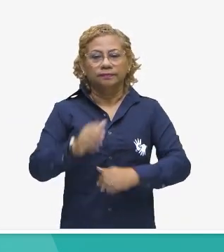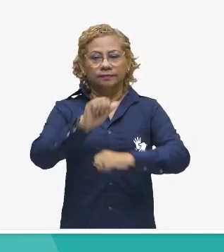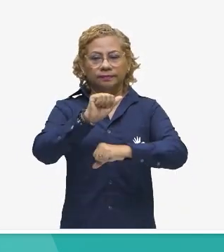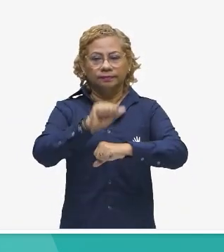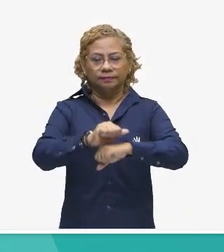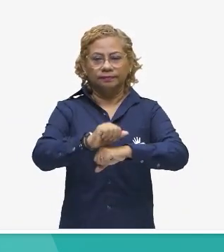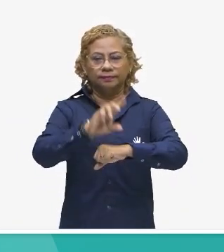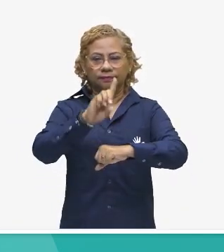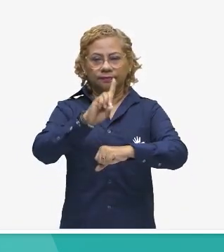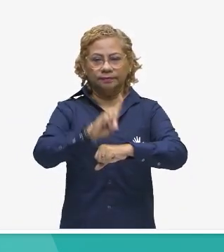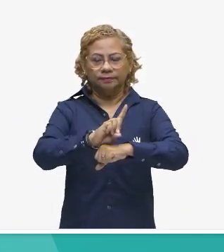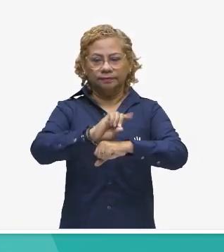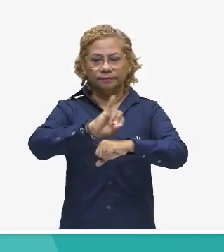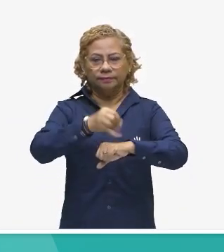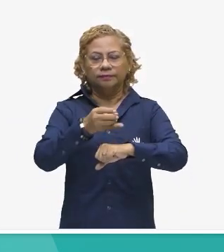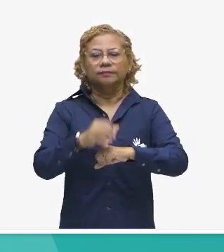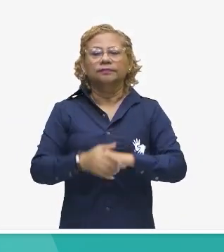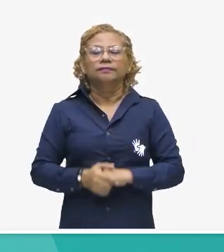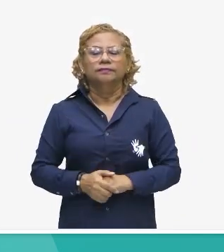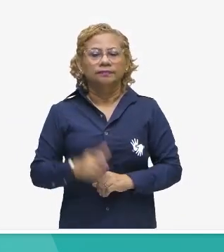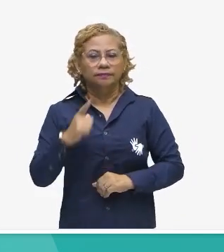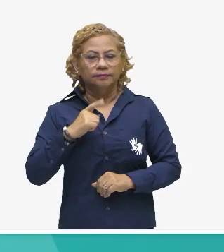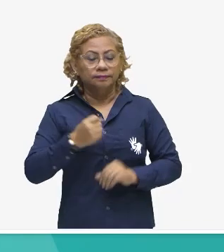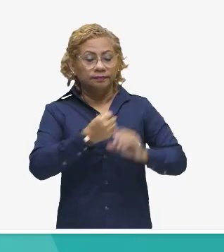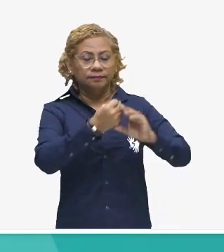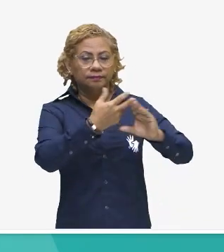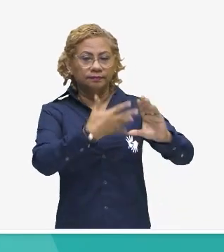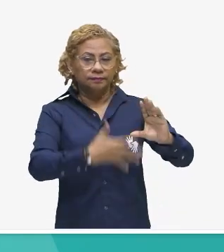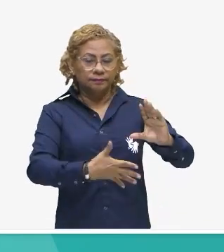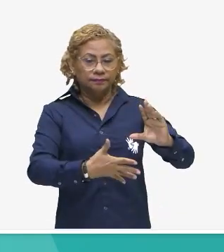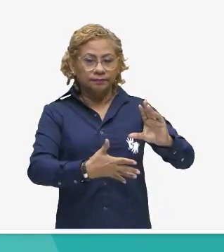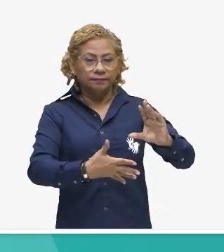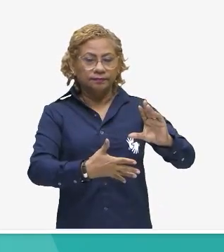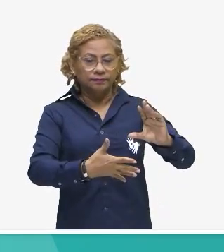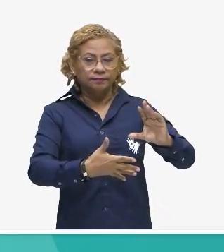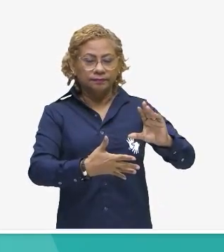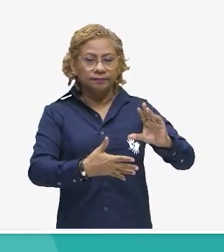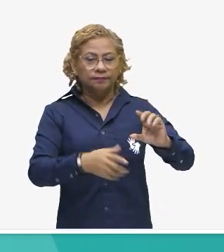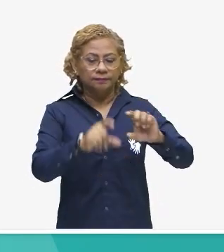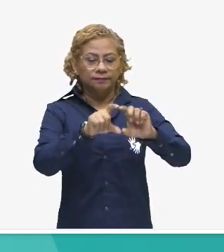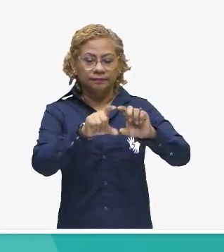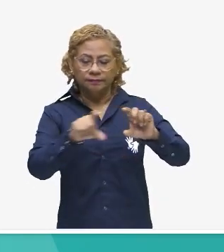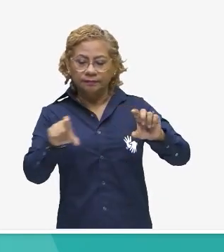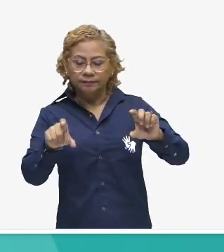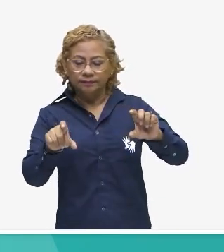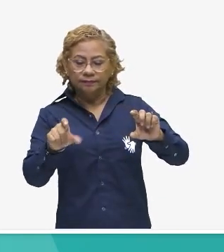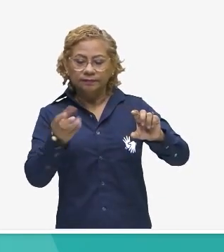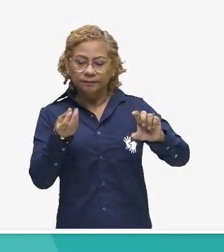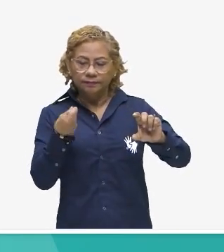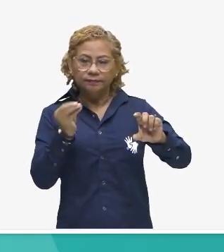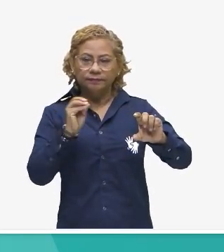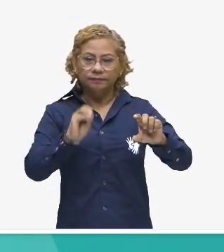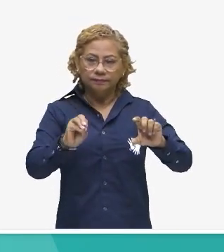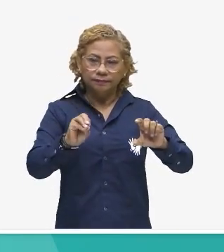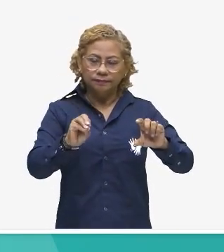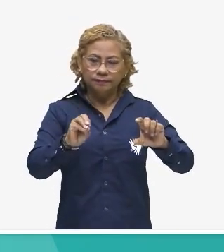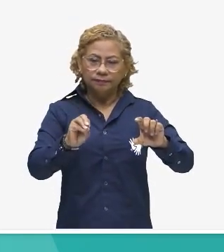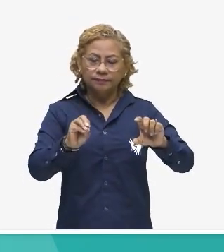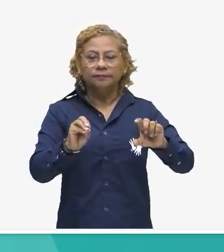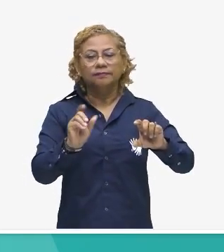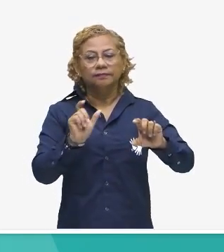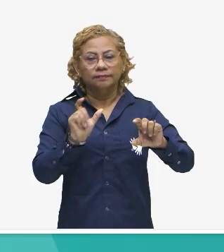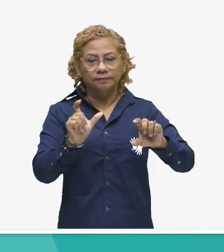que caracterizam, dão qualidade e estado do ser, E agora nós